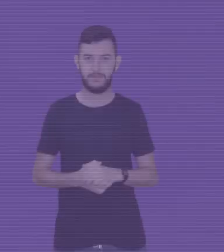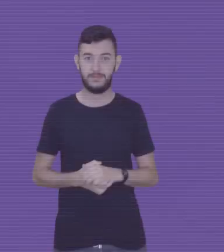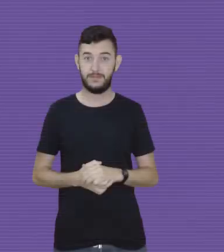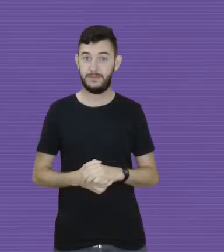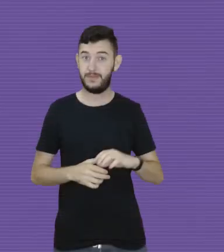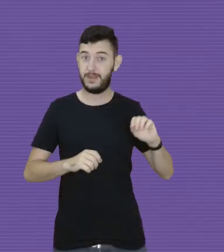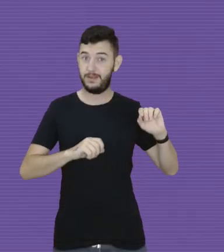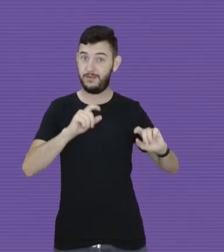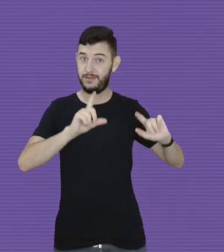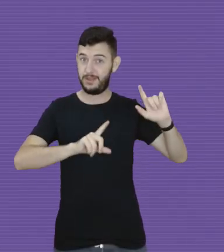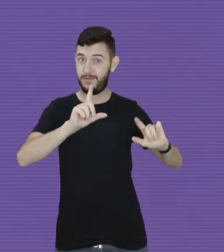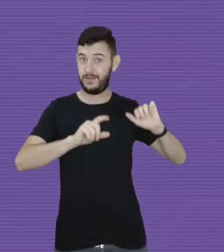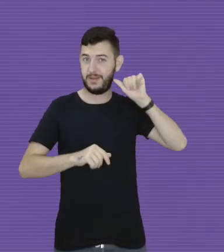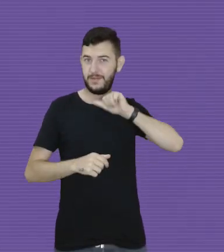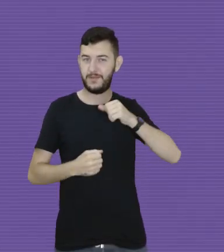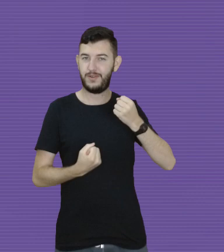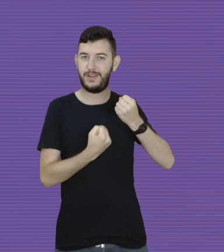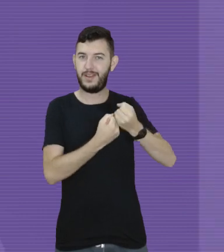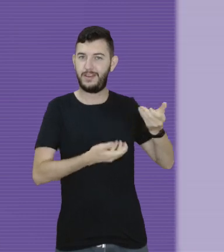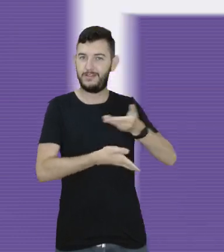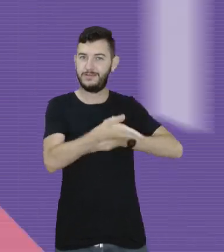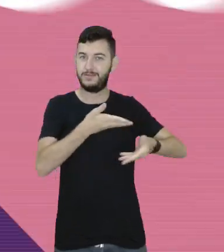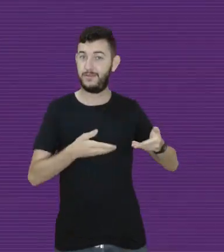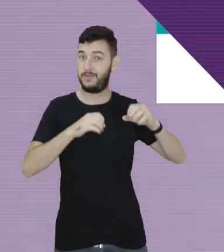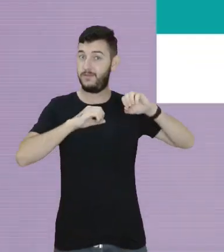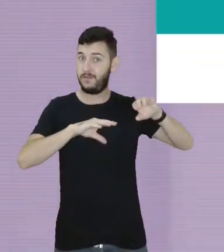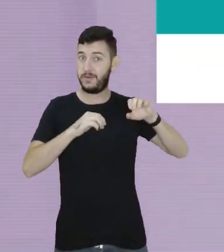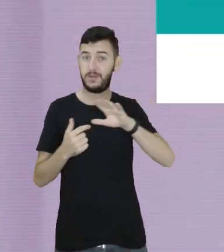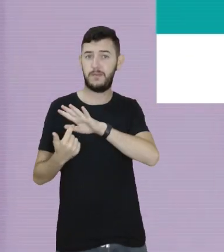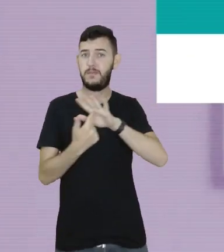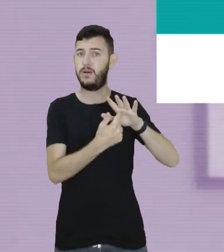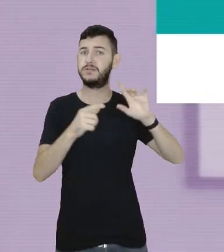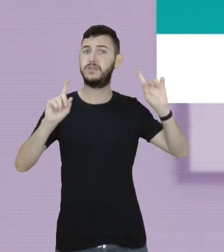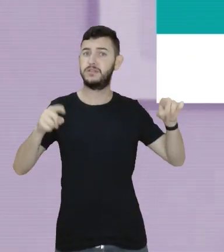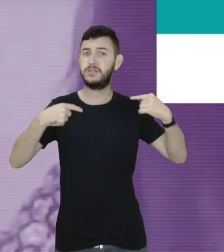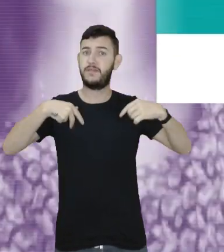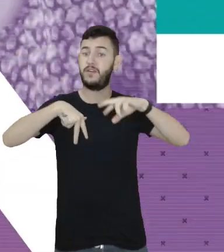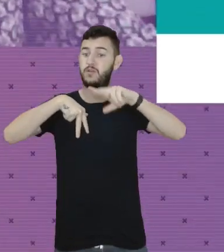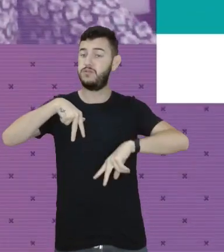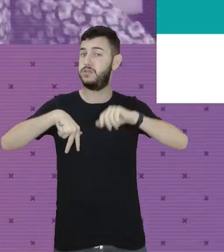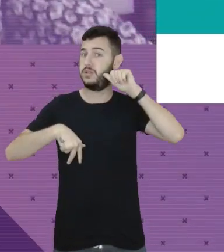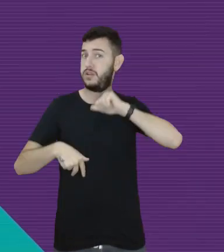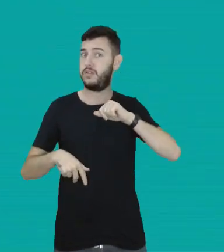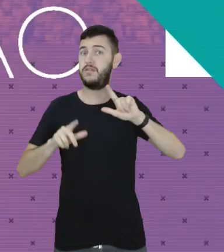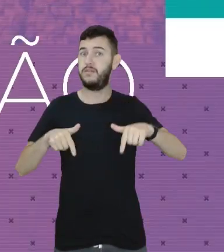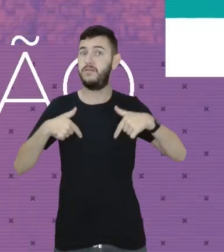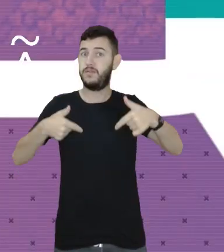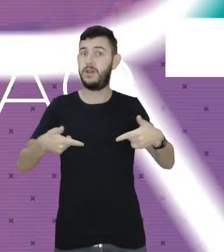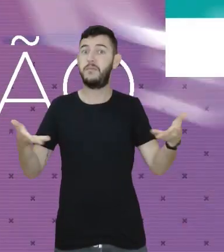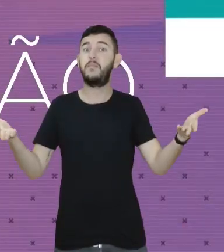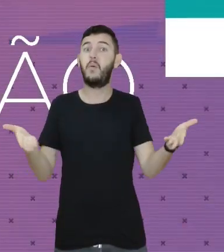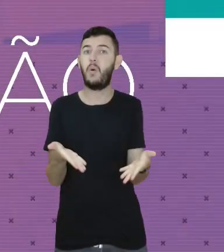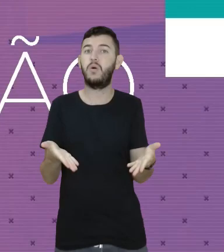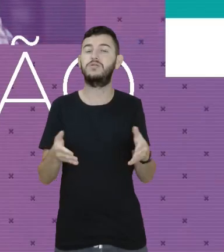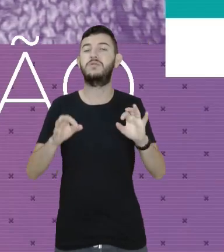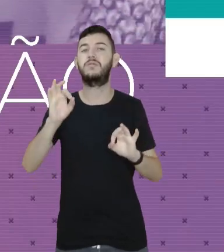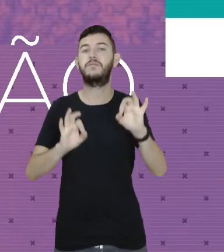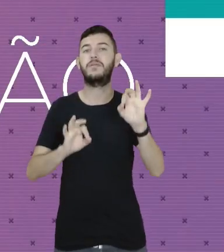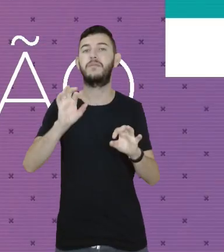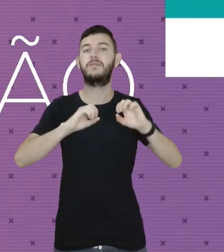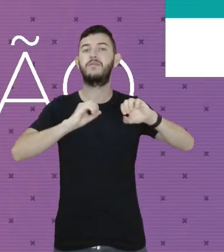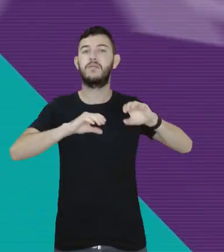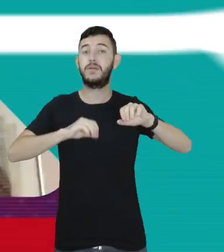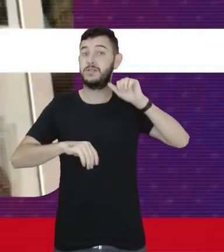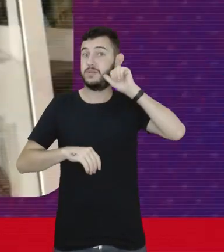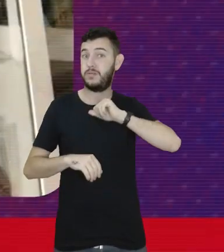O TV Elas por Elas Formação coloca em pauta os desafios enfrentados pelo gênero feminino no mundo contemporâneo, com foco na preparação e formação